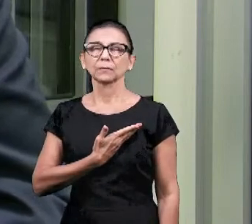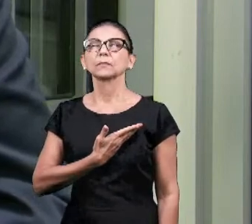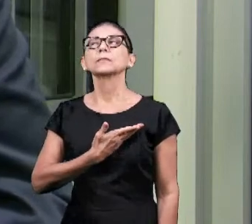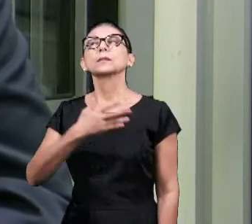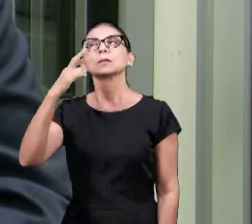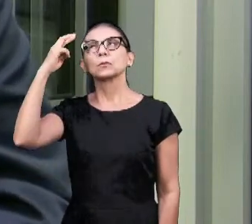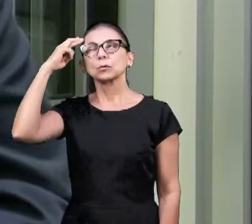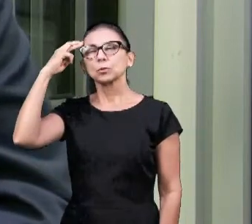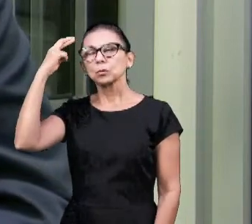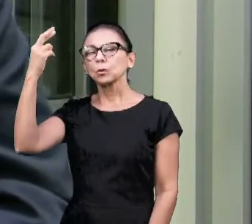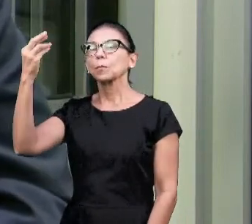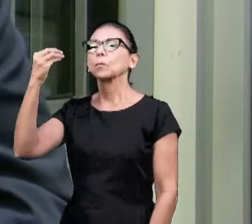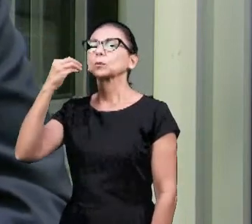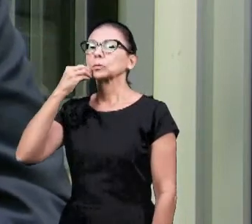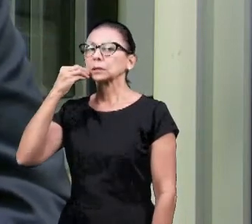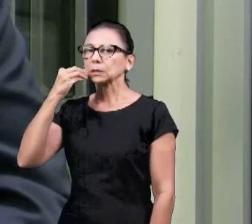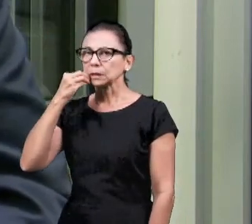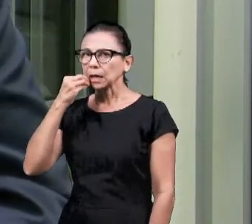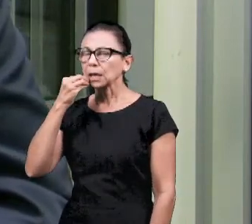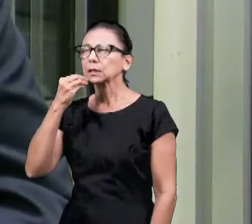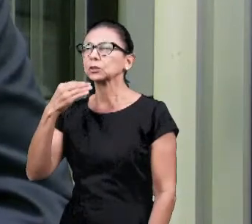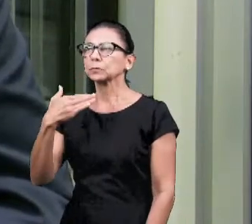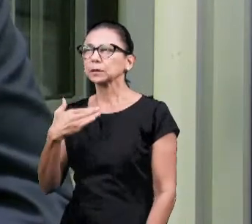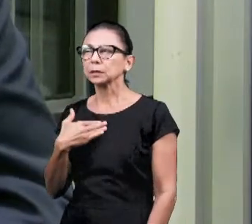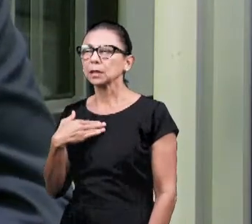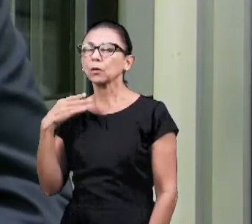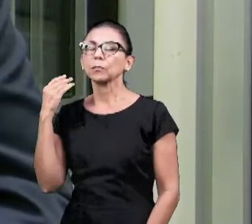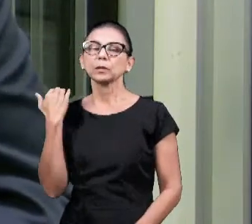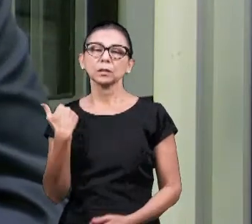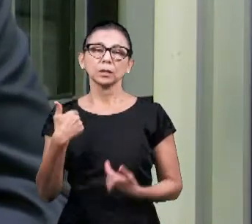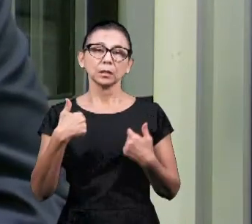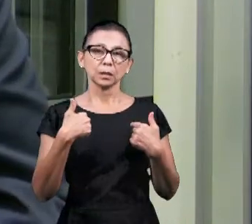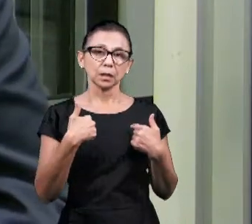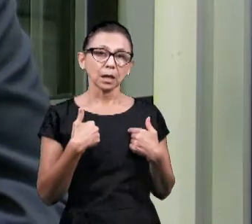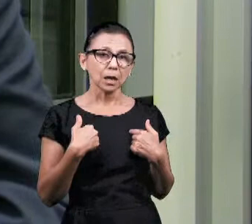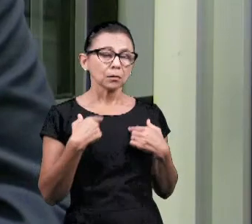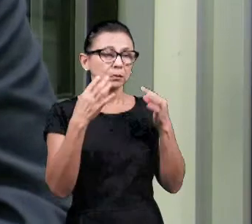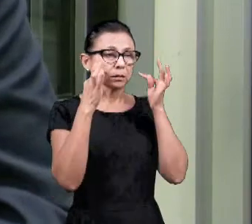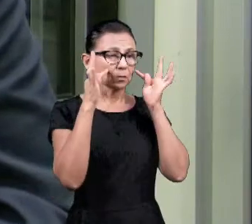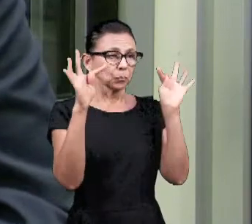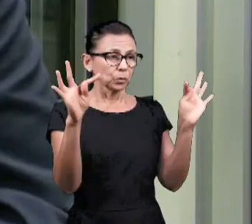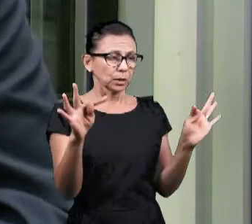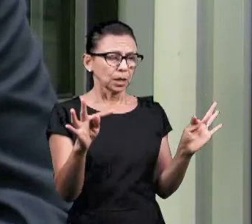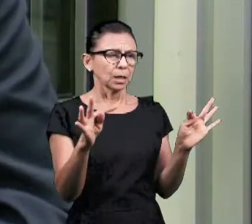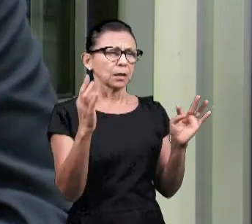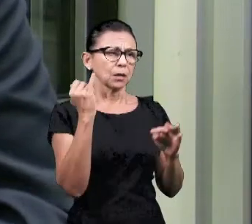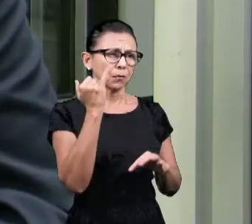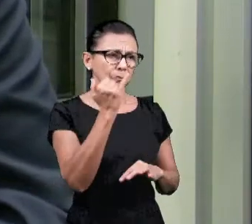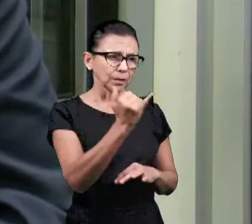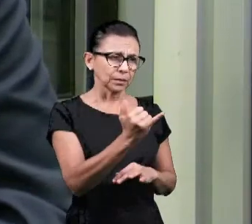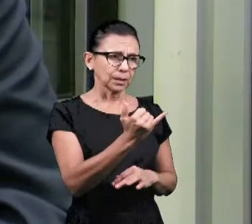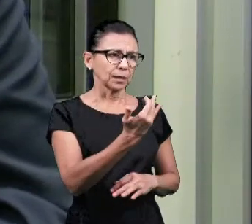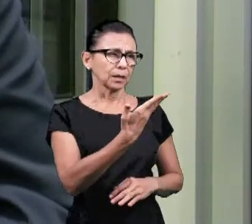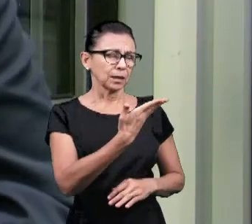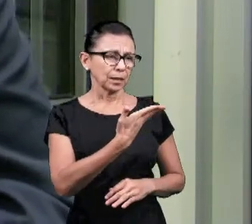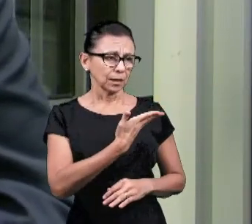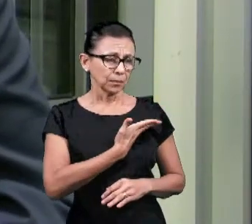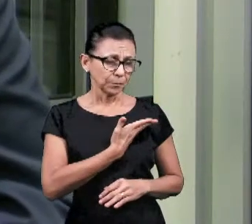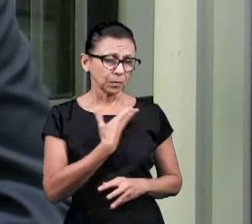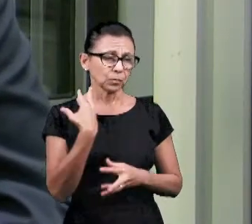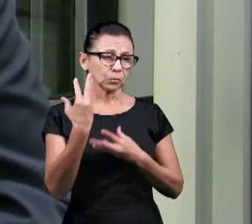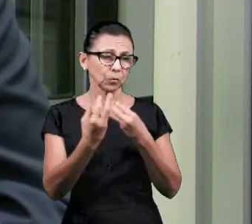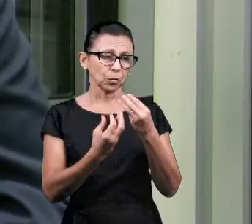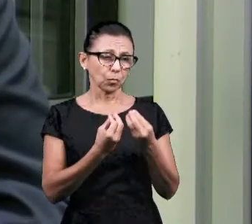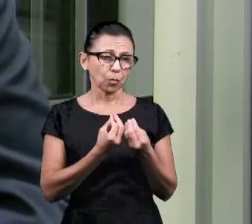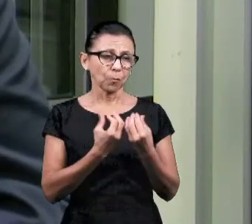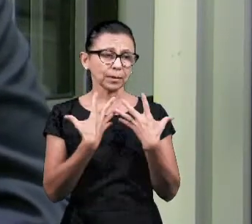para ele, o que aconteceu comigo, a maneira como Deus me alcançou. E logo depois disso